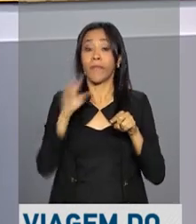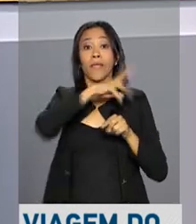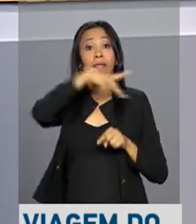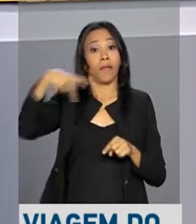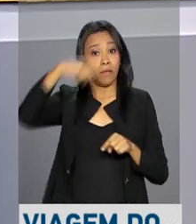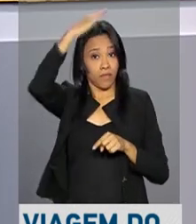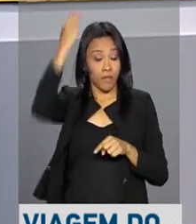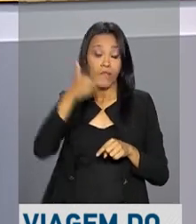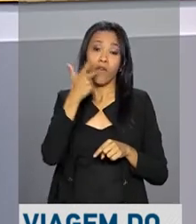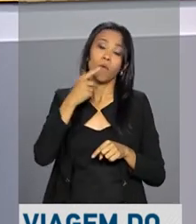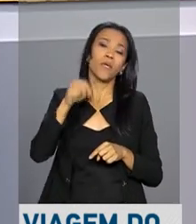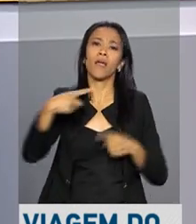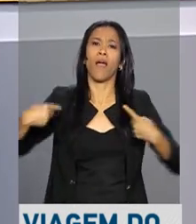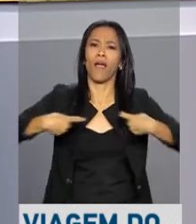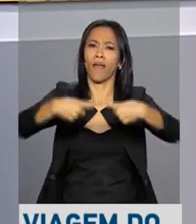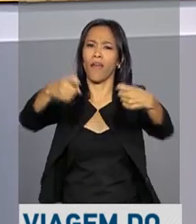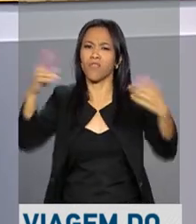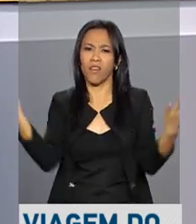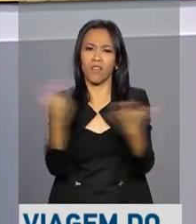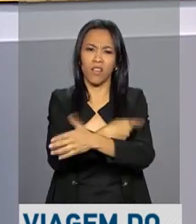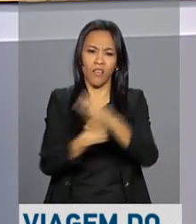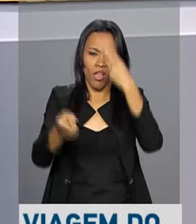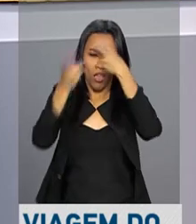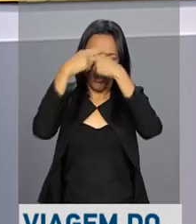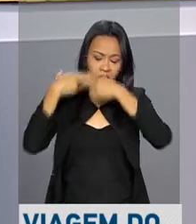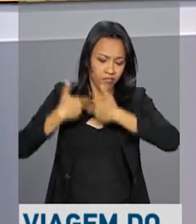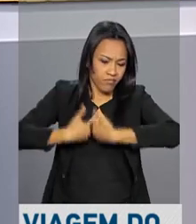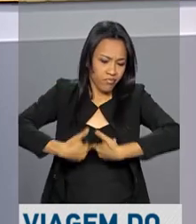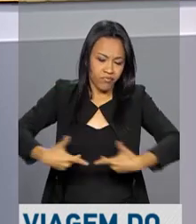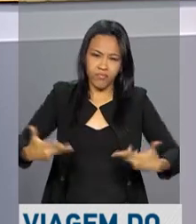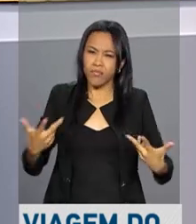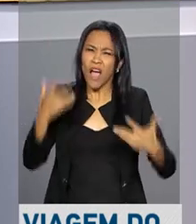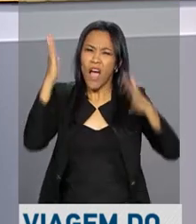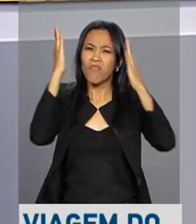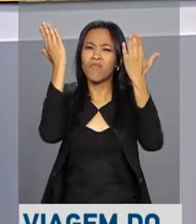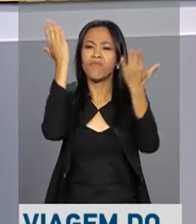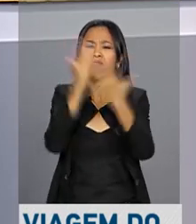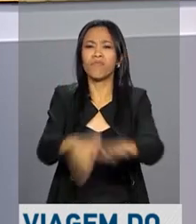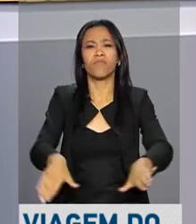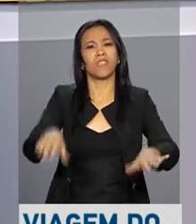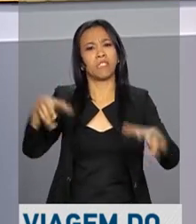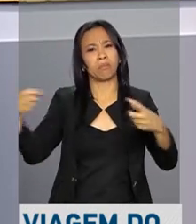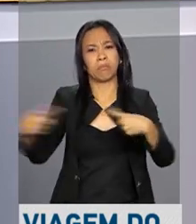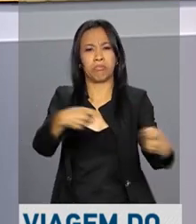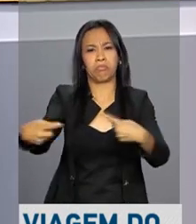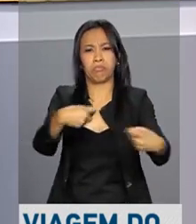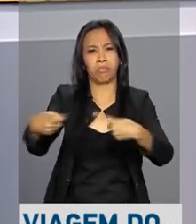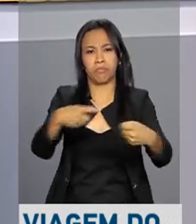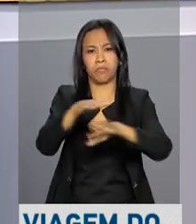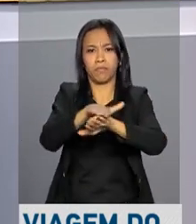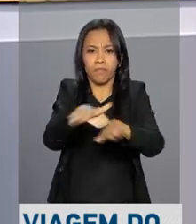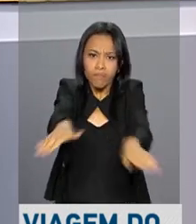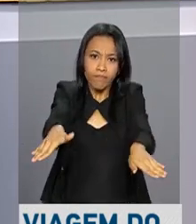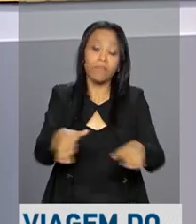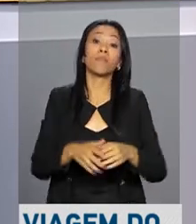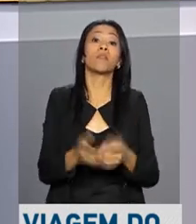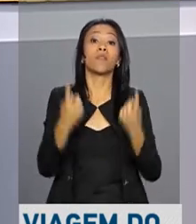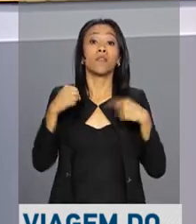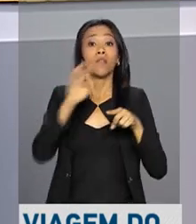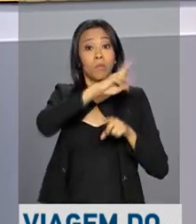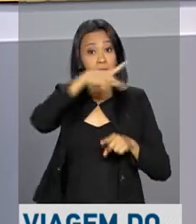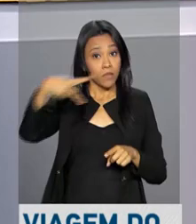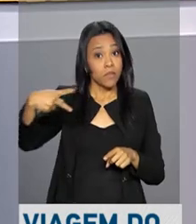ressaltou ainda que a guerra só deixa mazelas e que é preciso buscar o fim das disputas com a prevenção de conflitos. O